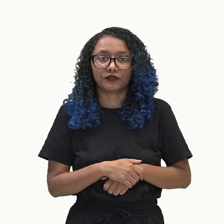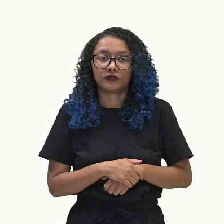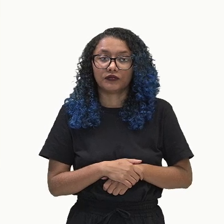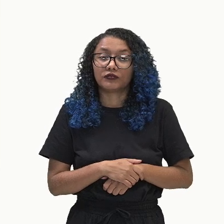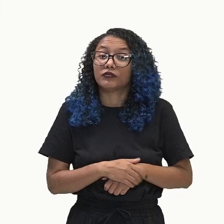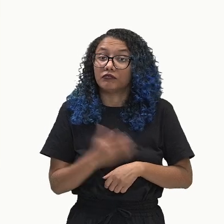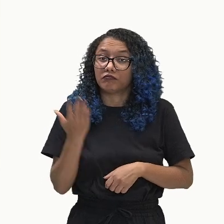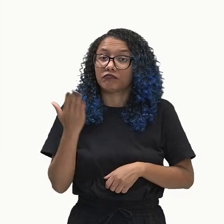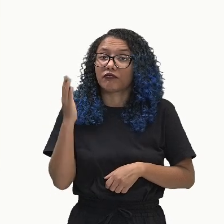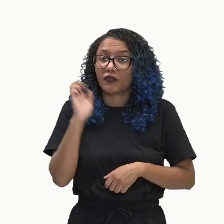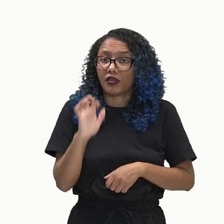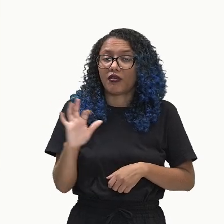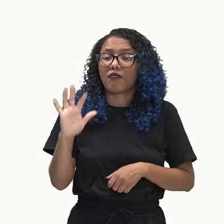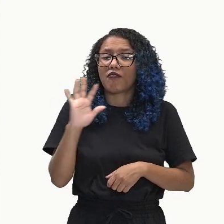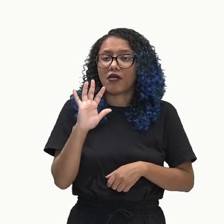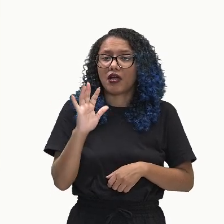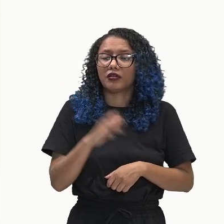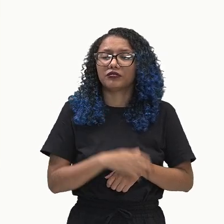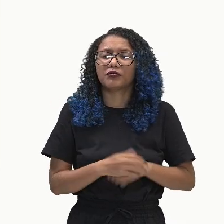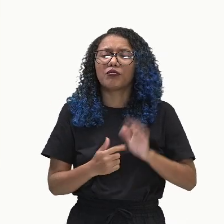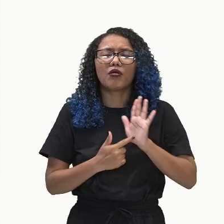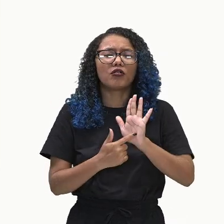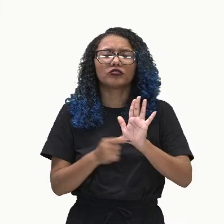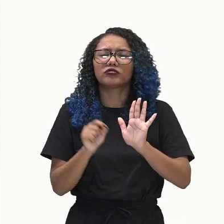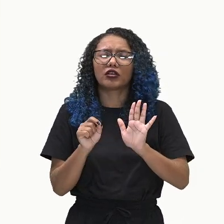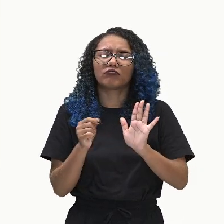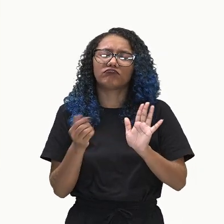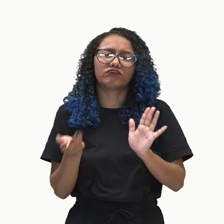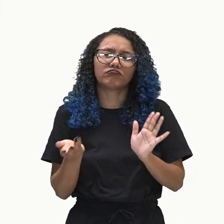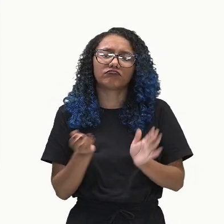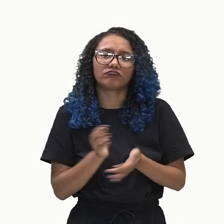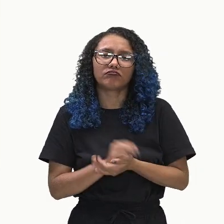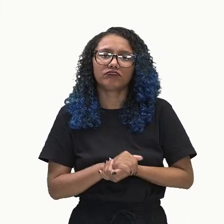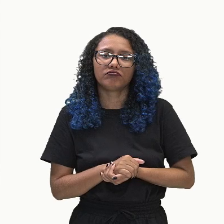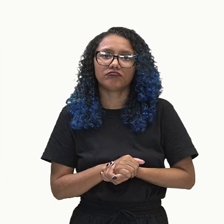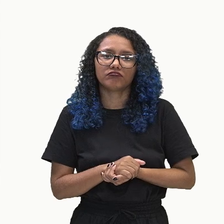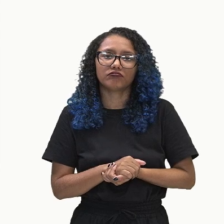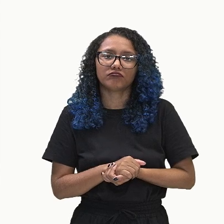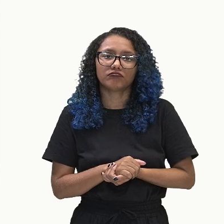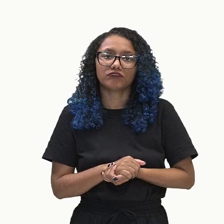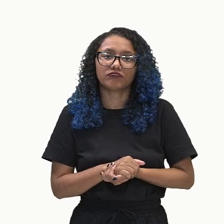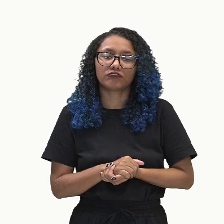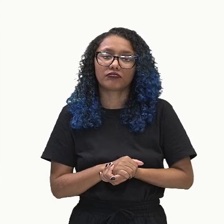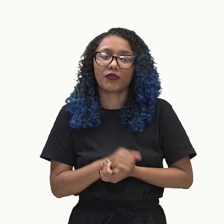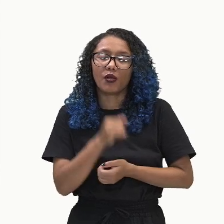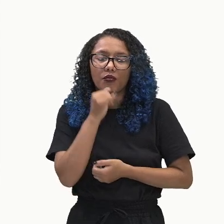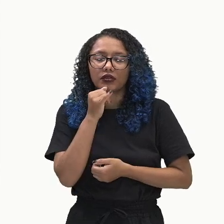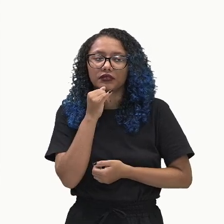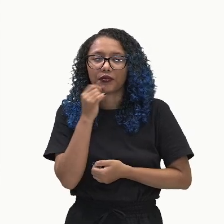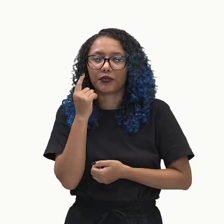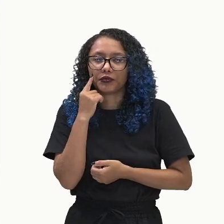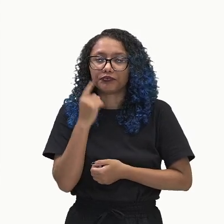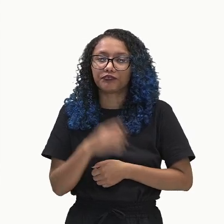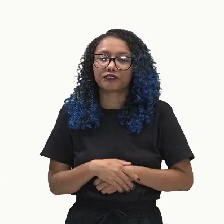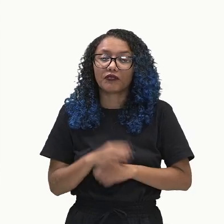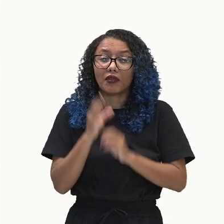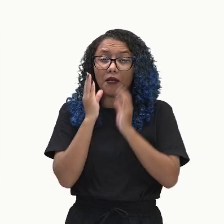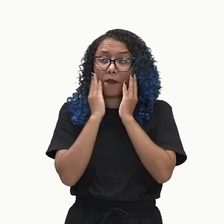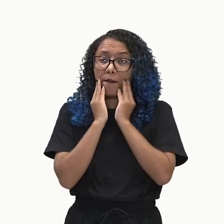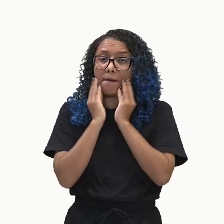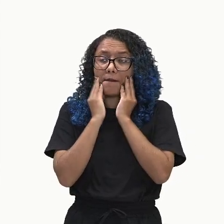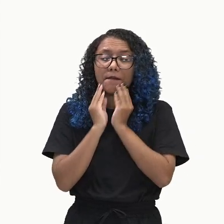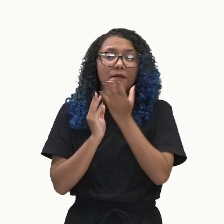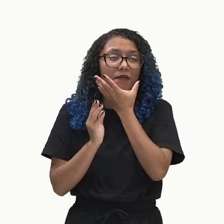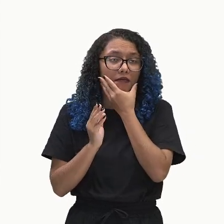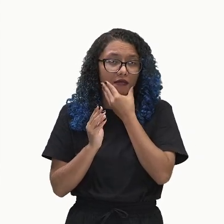imagens que trazem para a gente, né, todo um processo, olha, crescimento de barba, tá? Então, nós